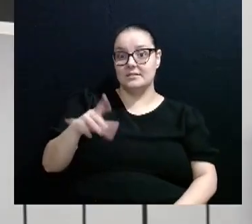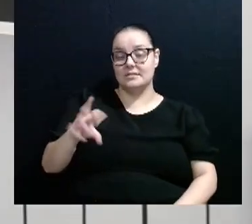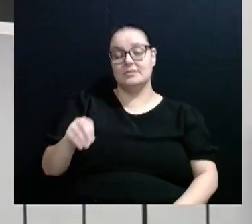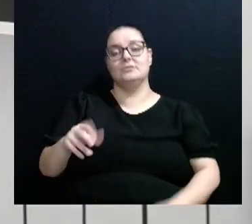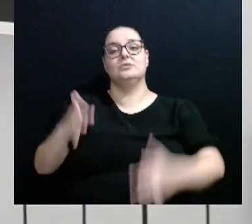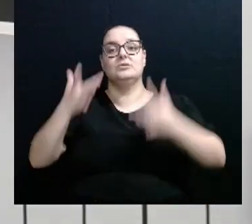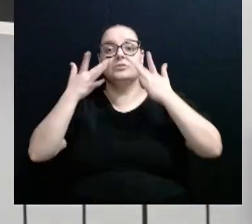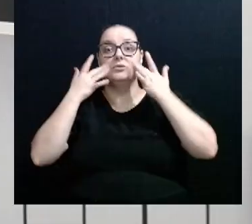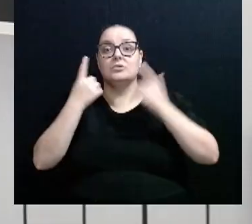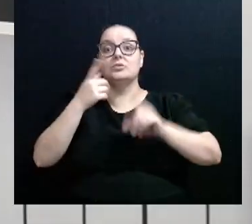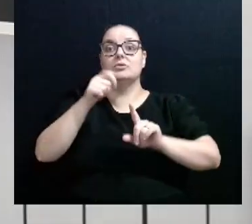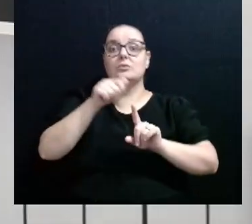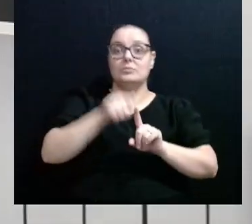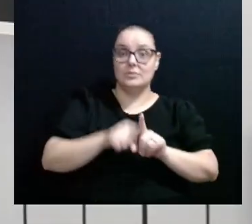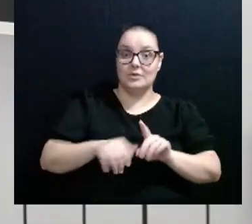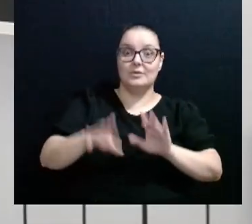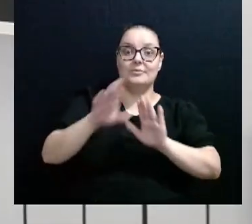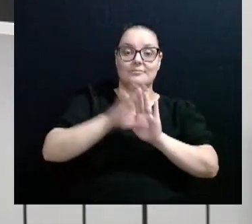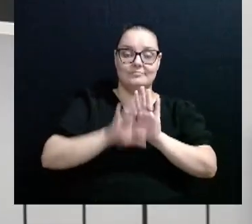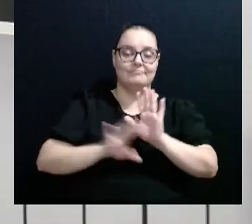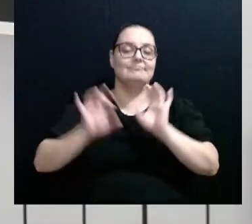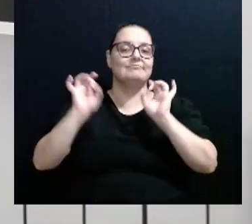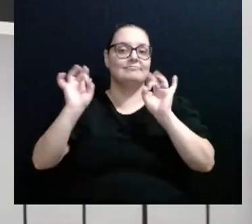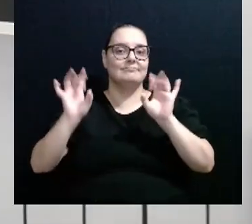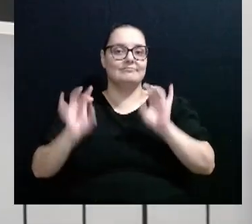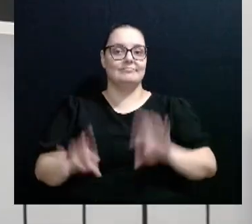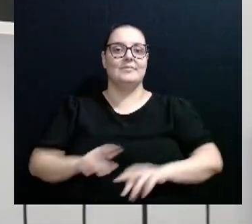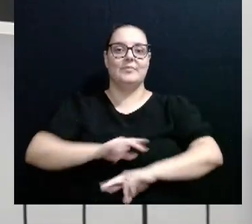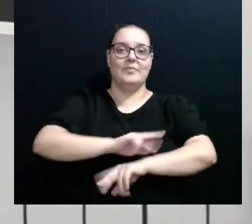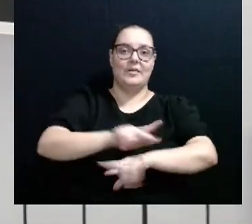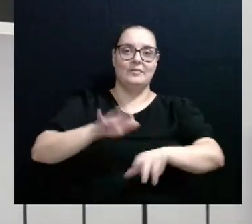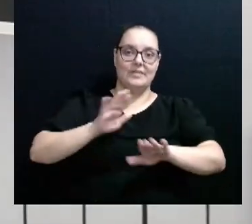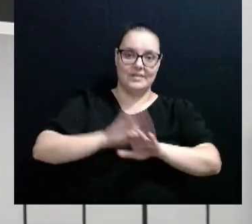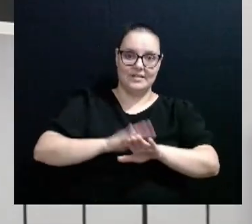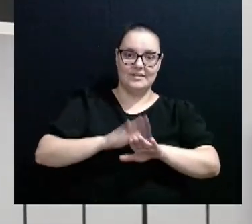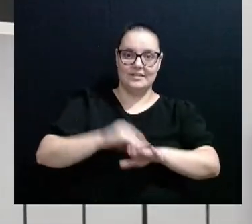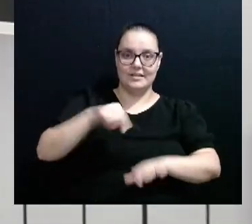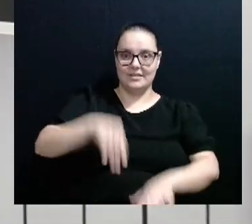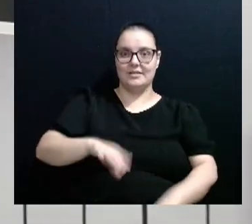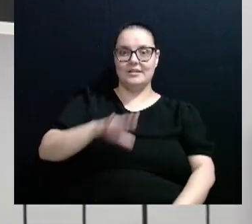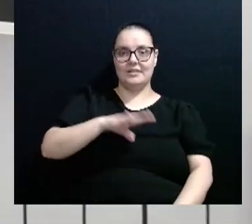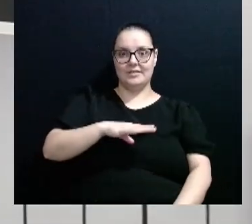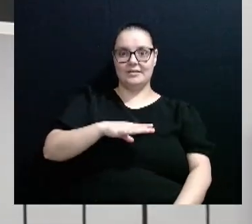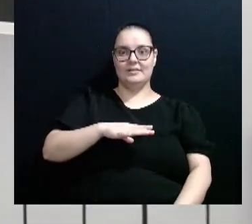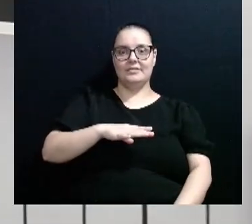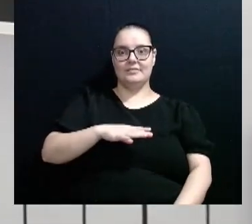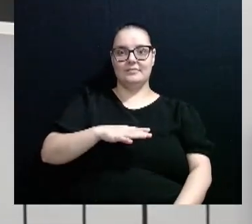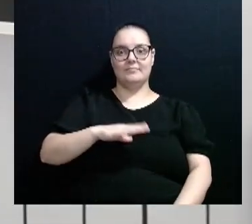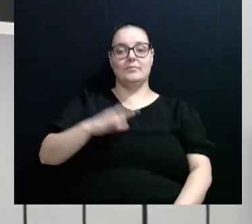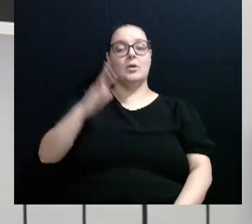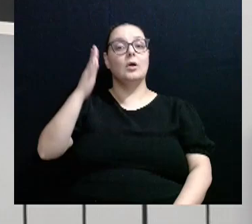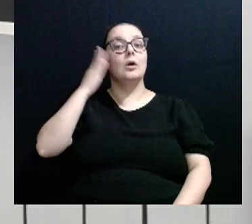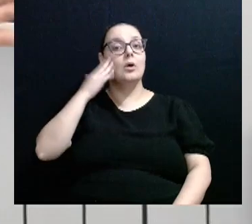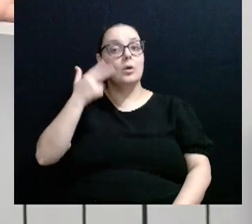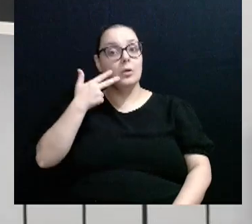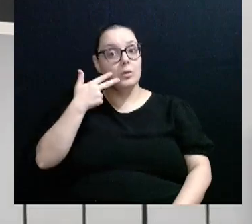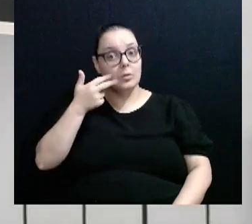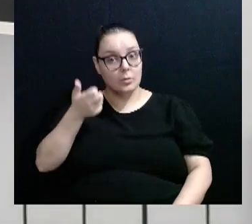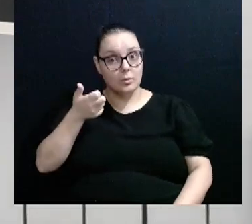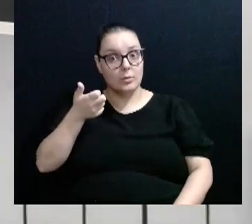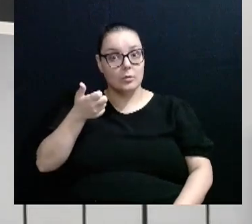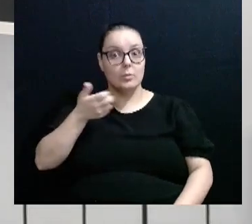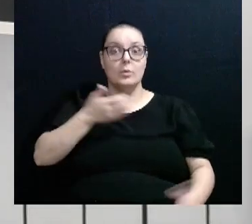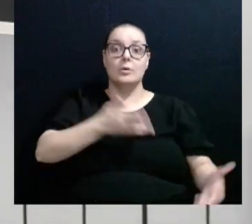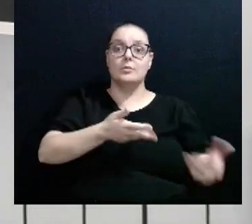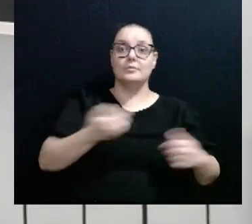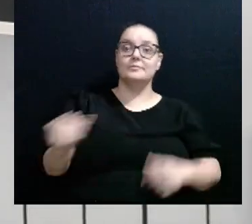uma programação especial, diversas atividades aqui pela cidade. Eu sei que o Rafael Turati está com convidados importantes,